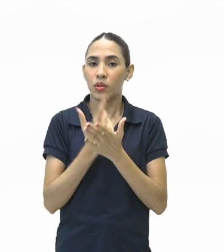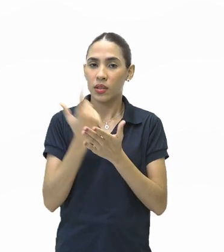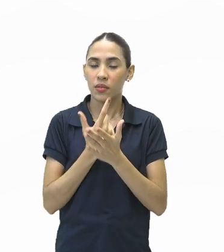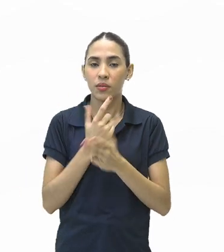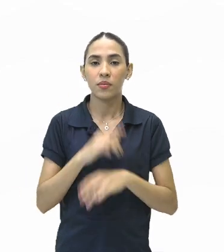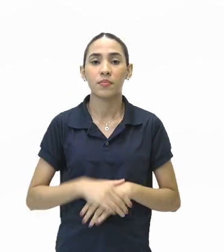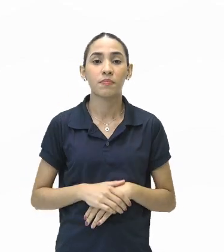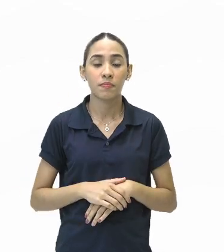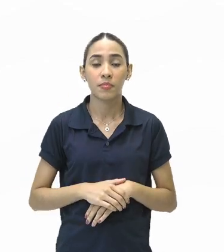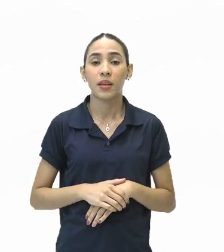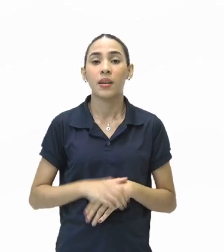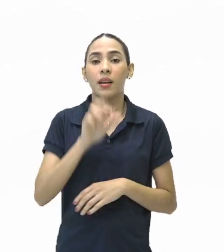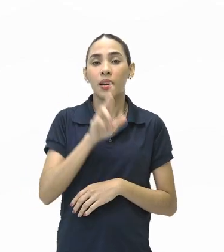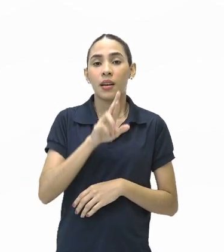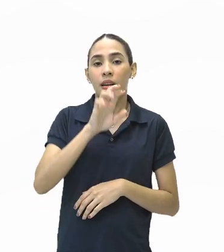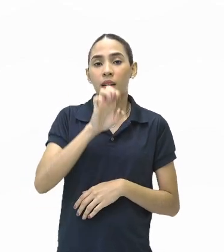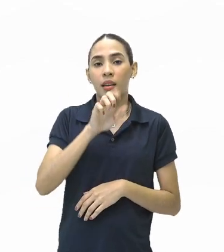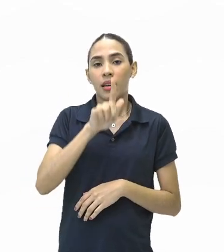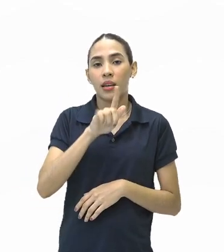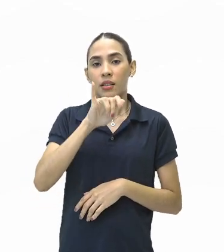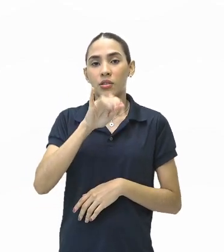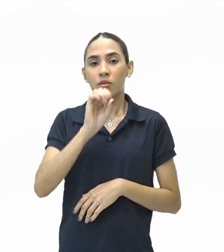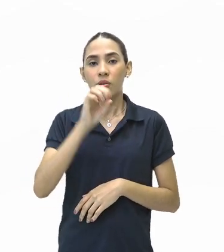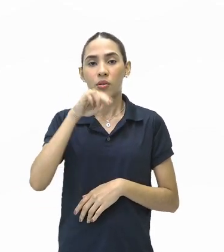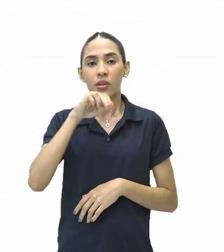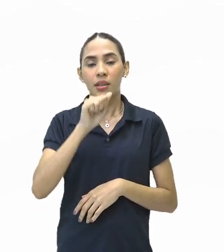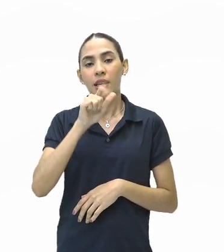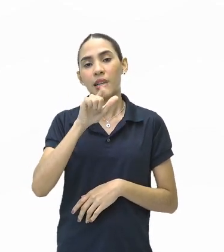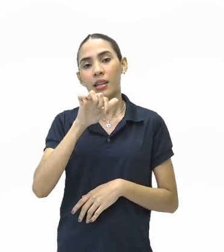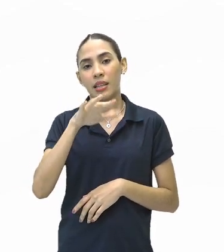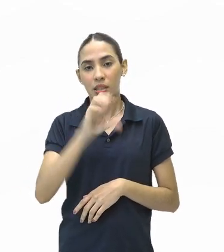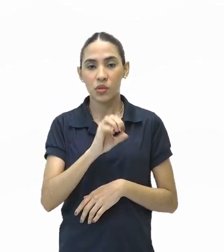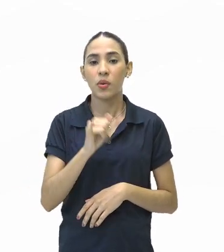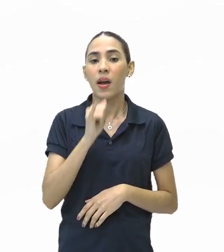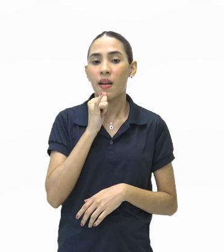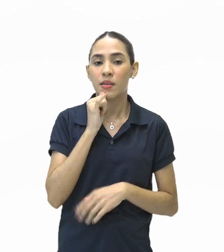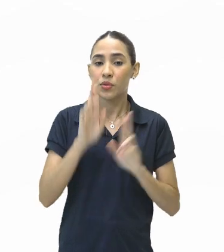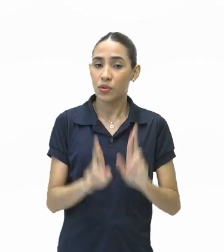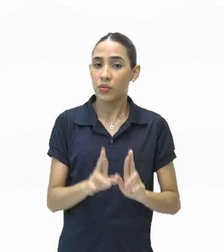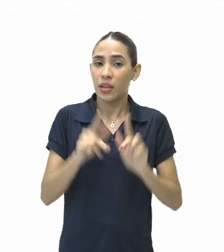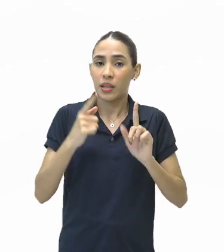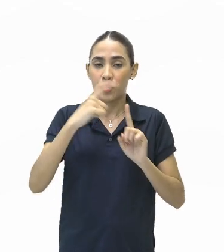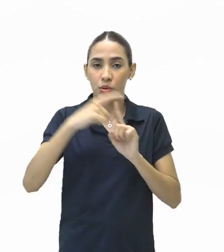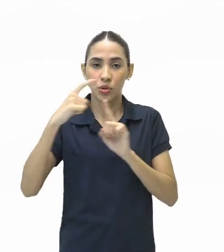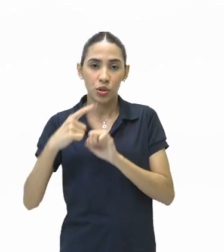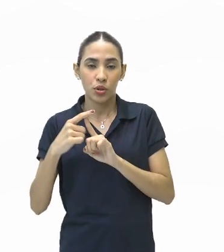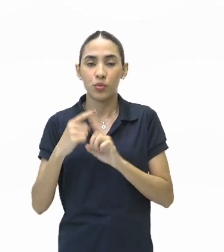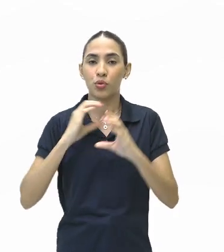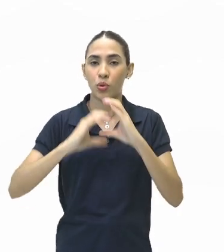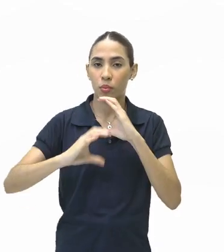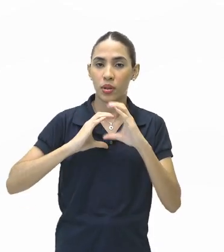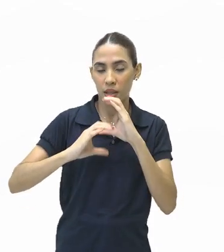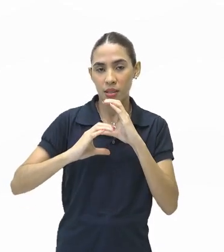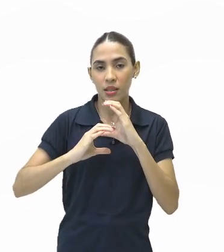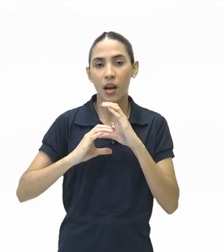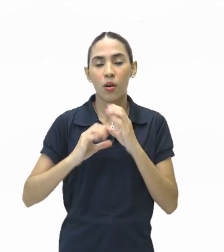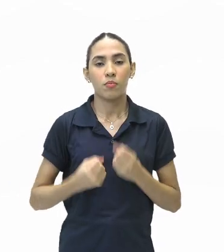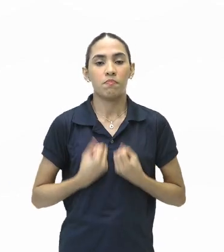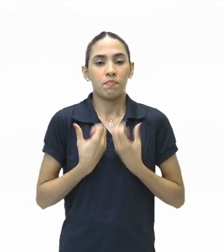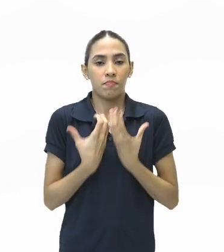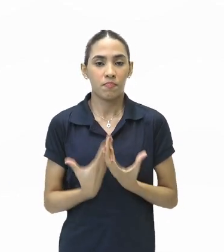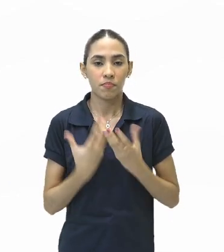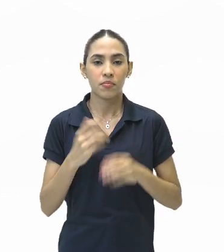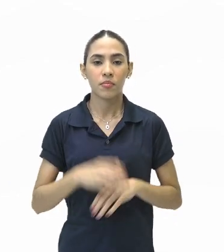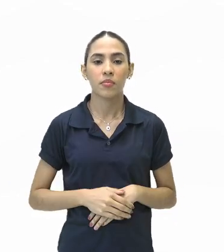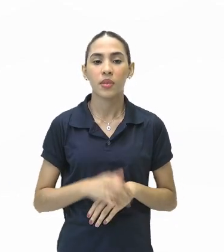bastante regionalismo. Então, vamos falar de variedades linguísticas, né? Que são as diferentes formas da gente se comunicar, de manifestar.